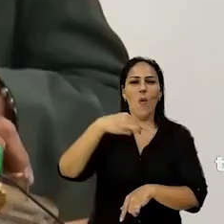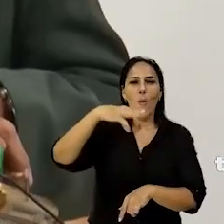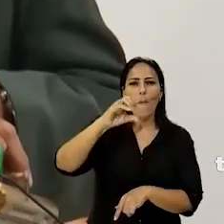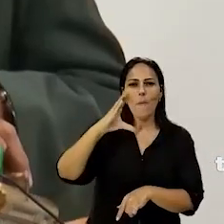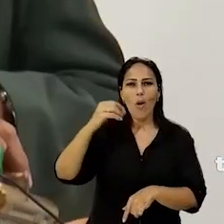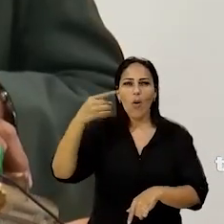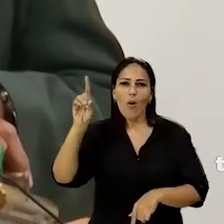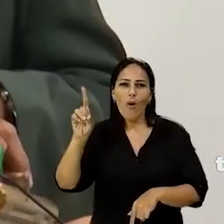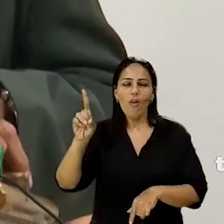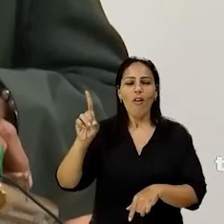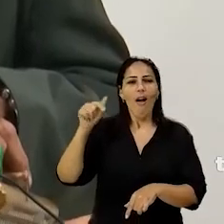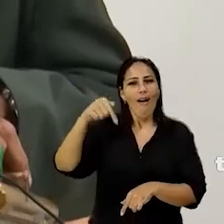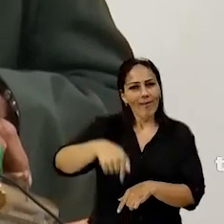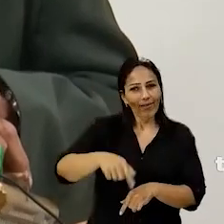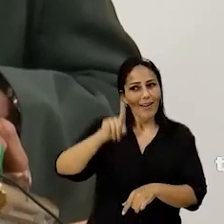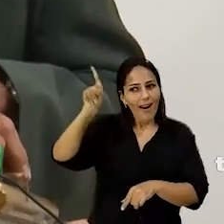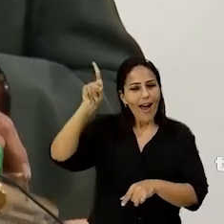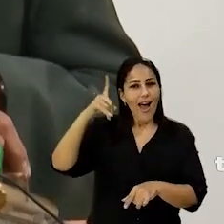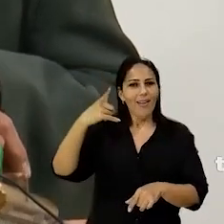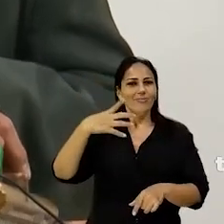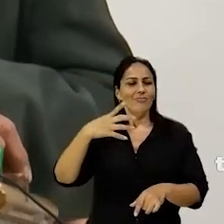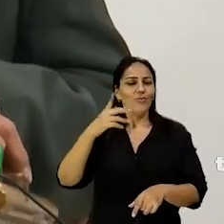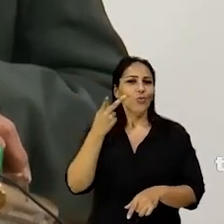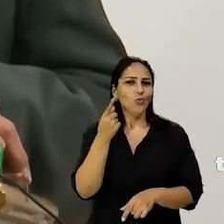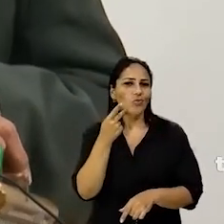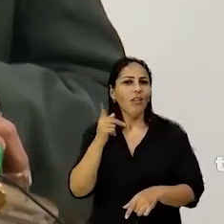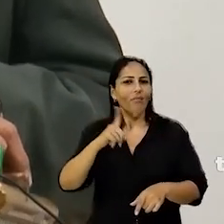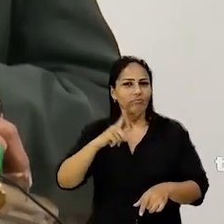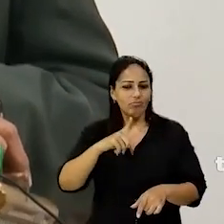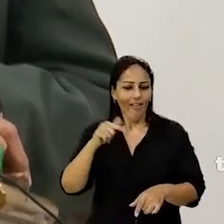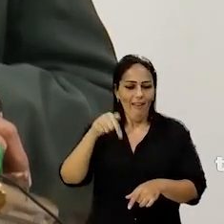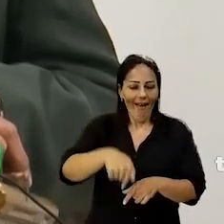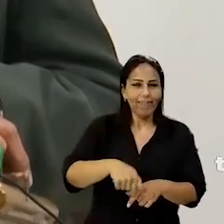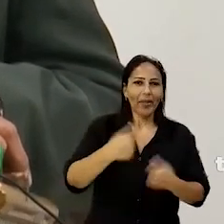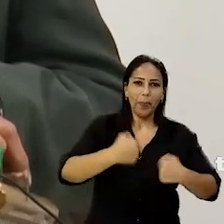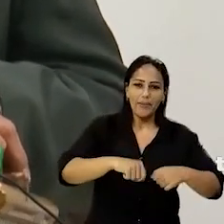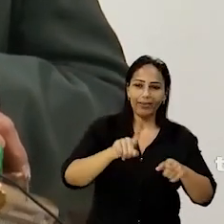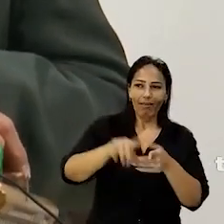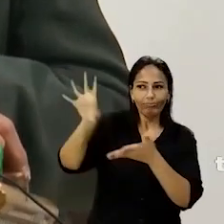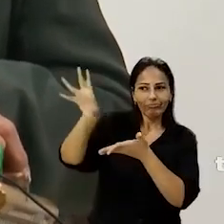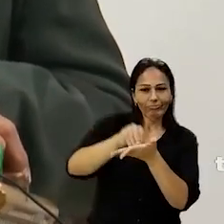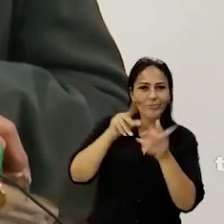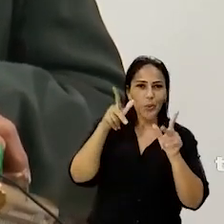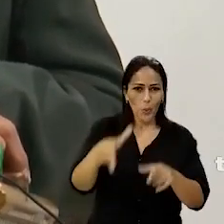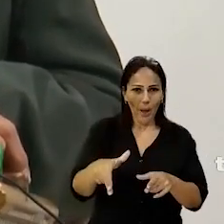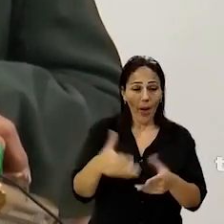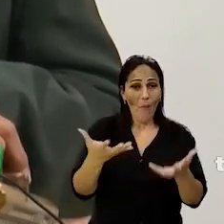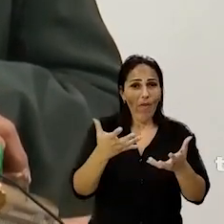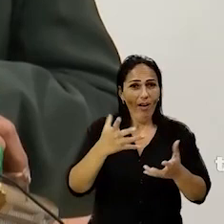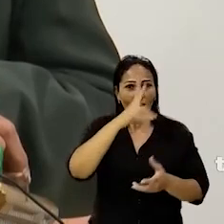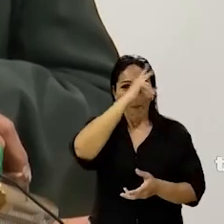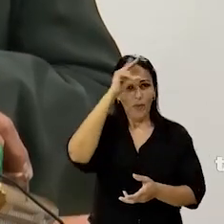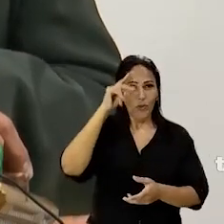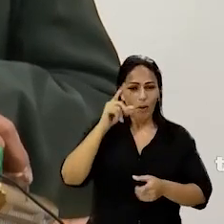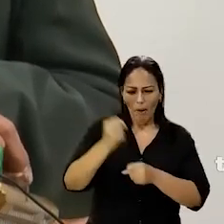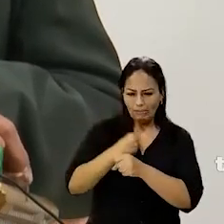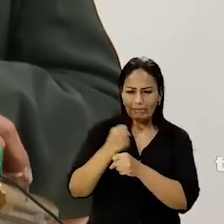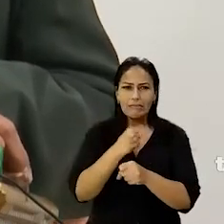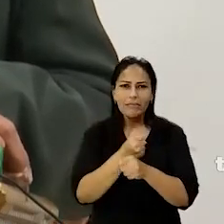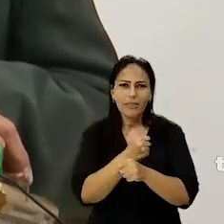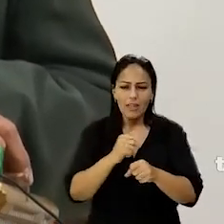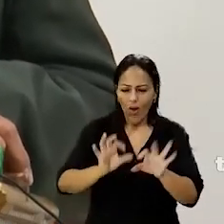funciona. Eu quero estar prefeito para recuperar as creches que